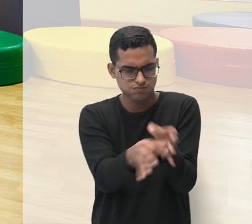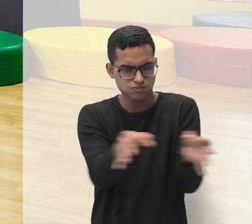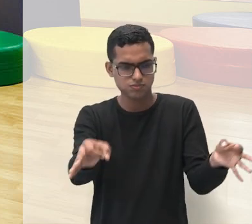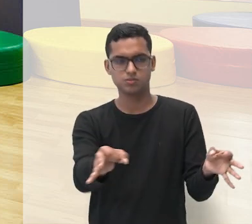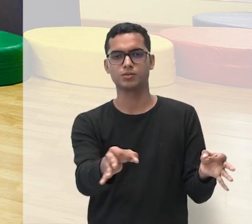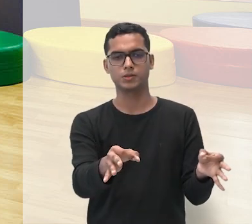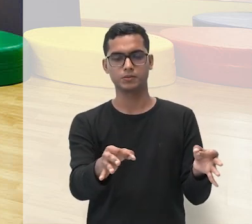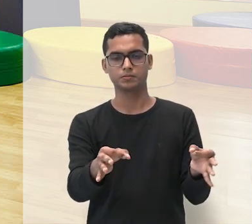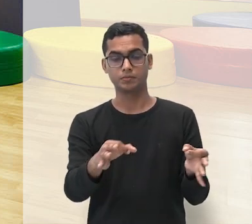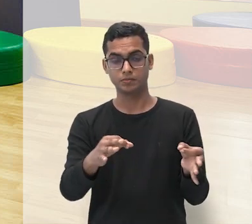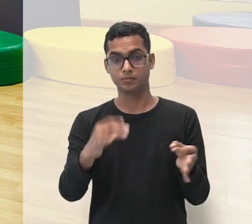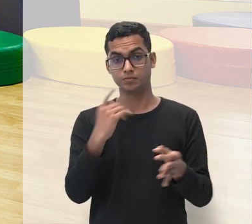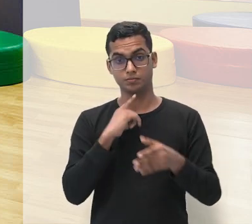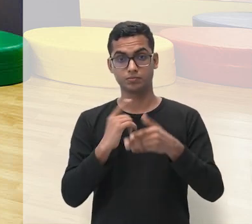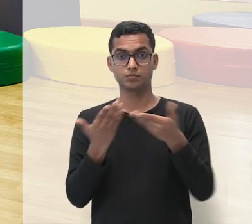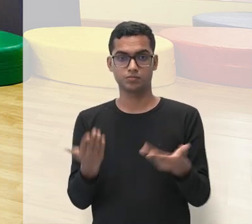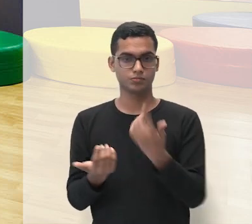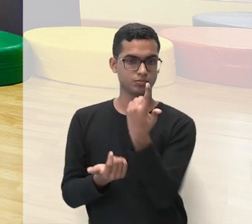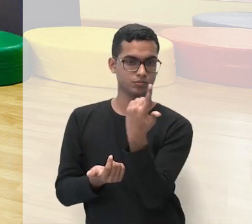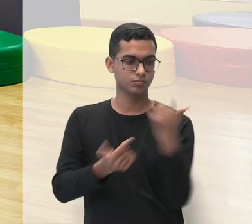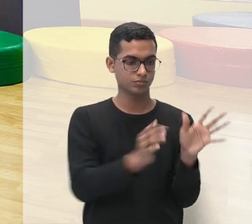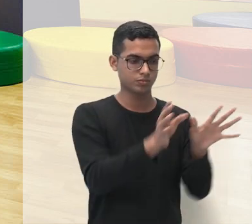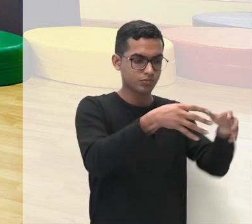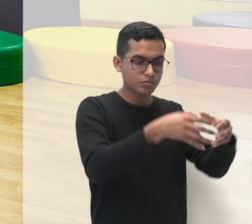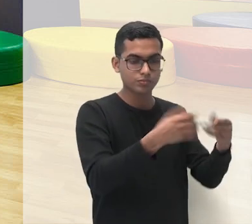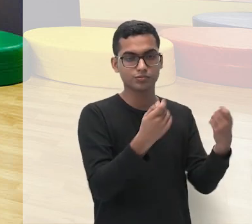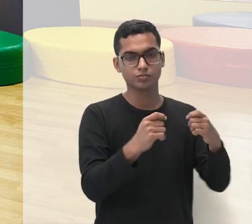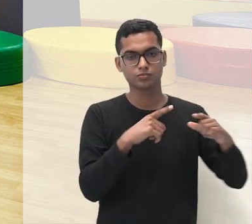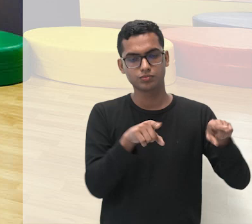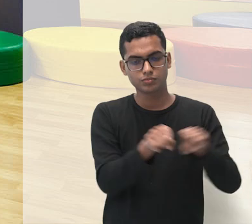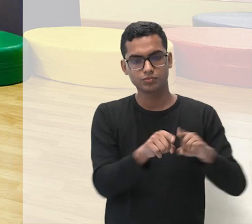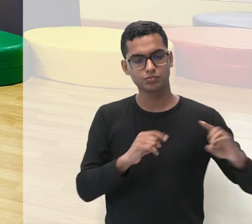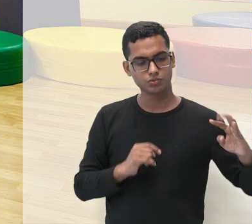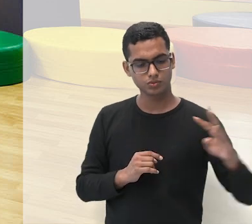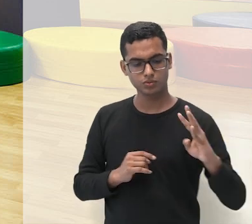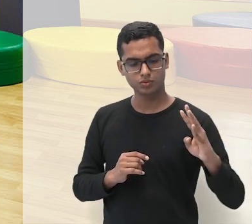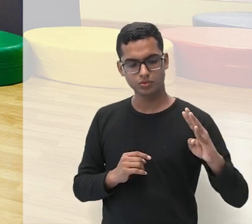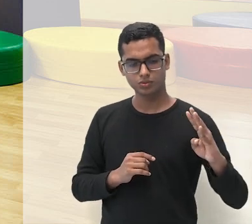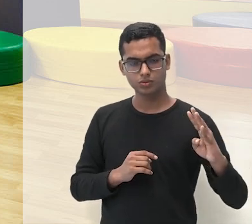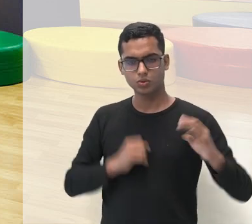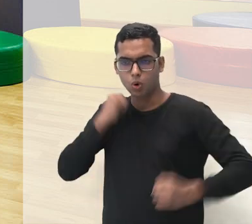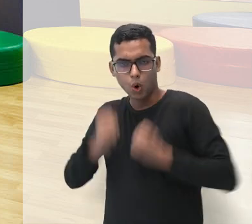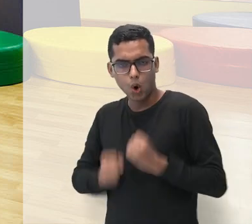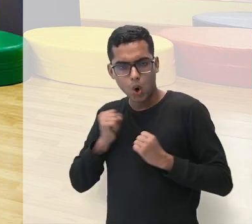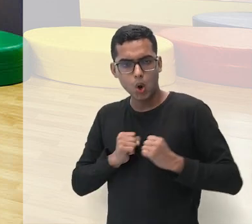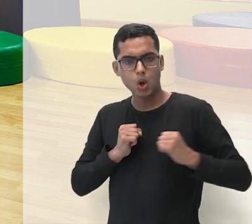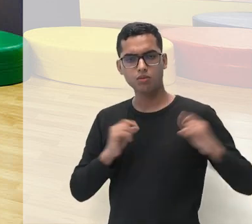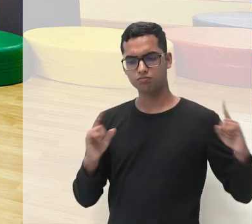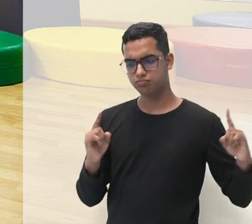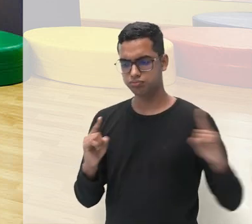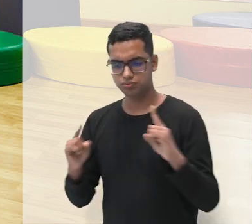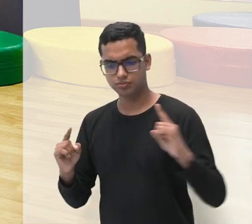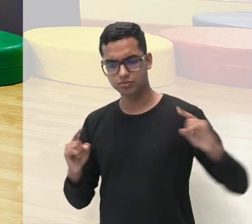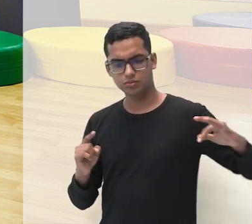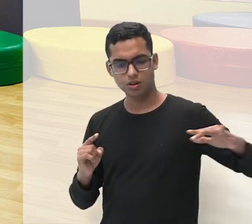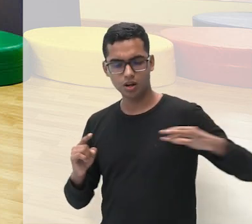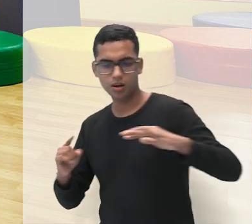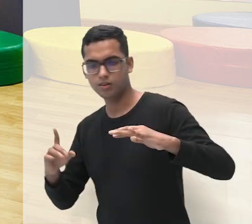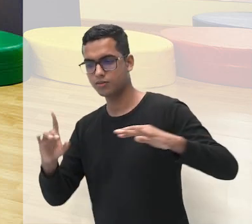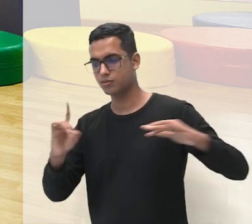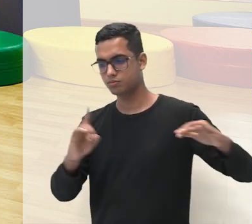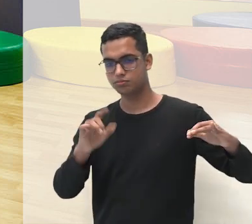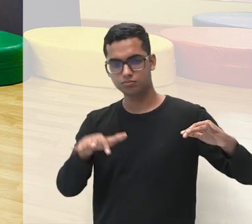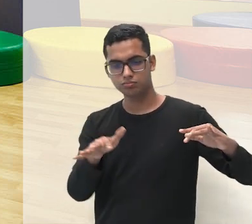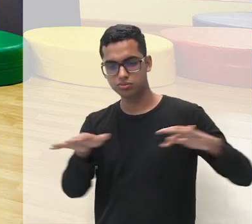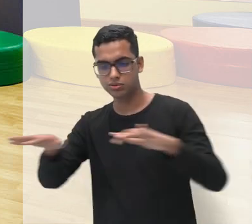dizer que a outra equipe tem que correr atrás deles. Só correr, professora? Não, eles têm uma outra